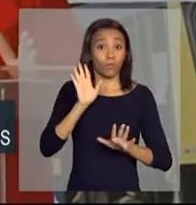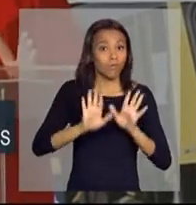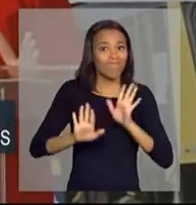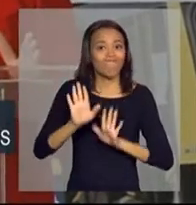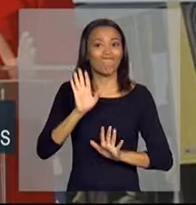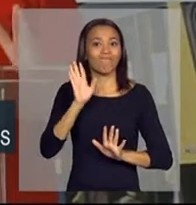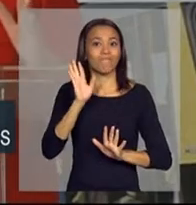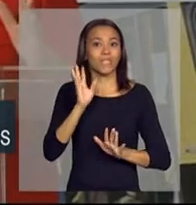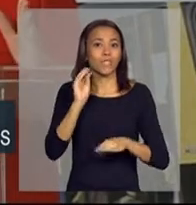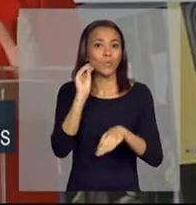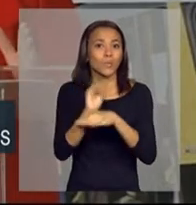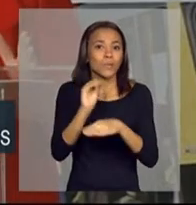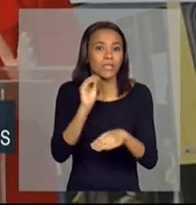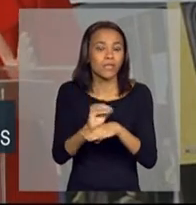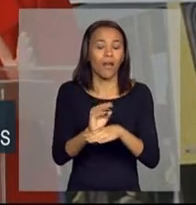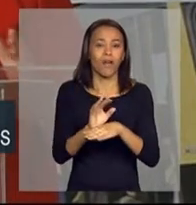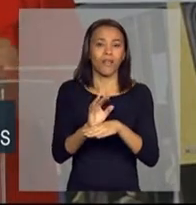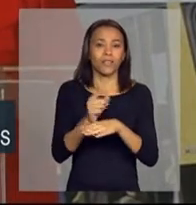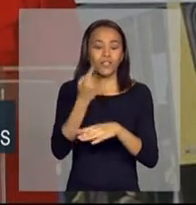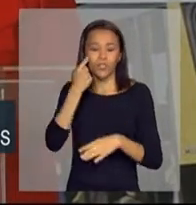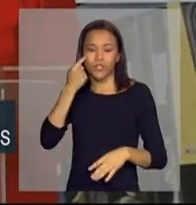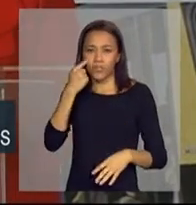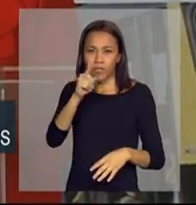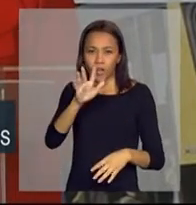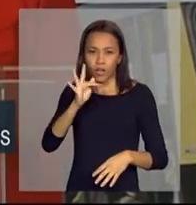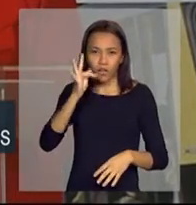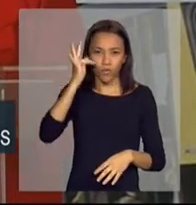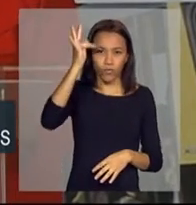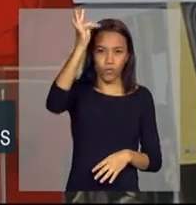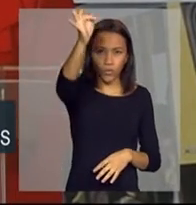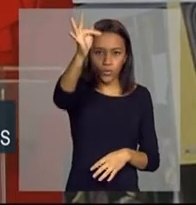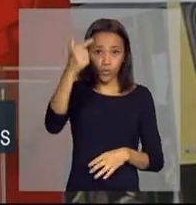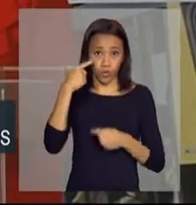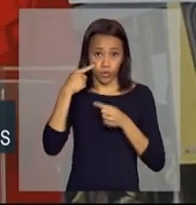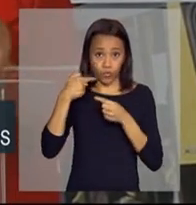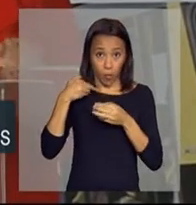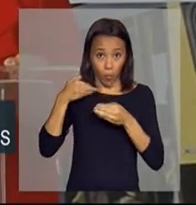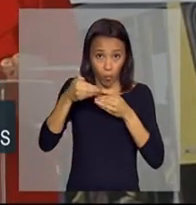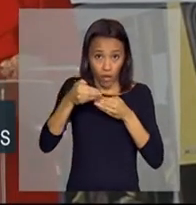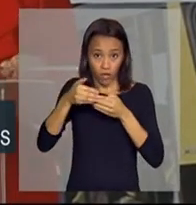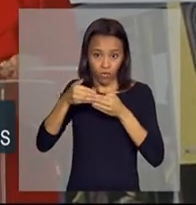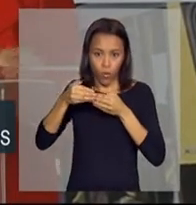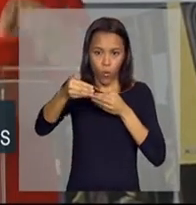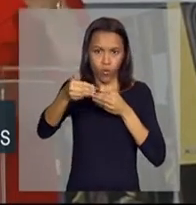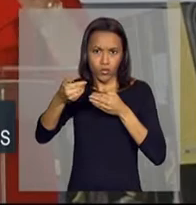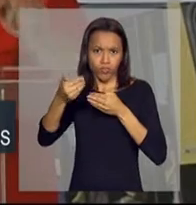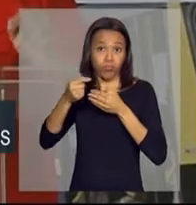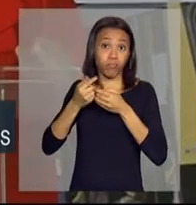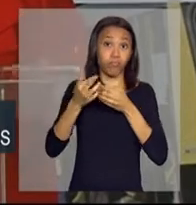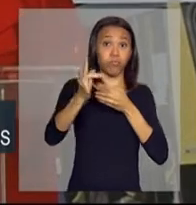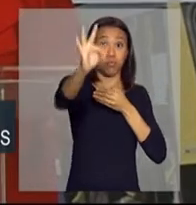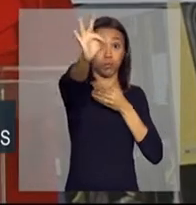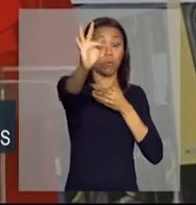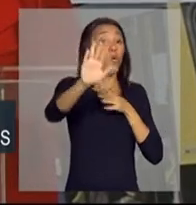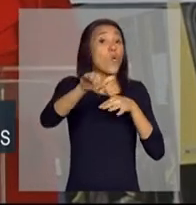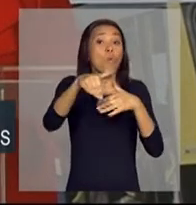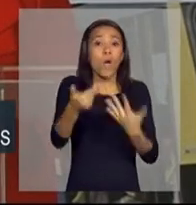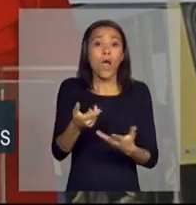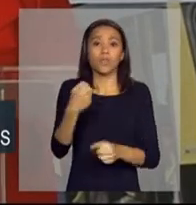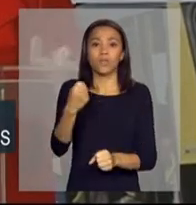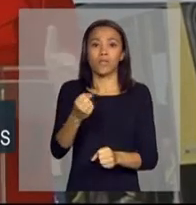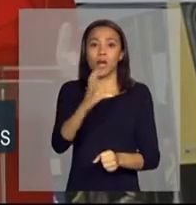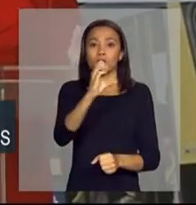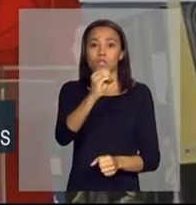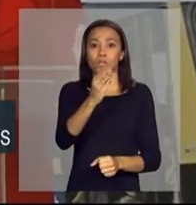ver num horizonte de médio, de curto, de médio e de longo prazo, quais são as obras